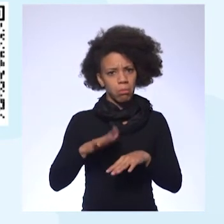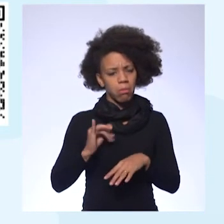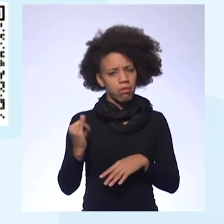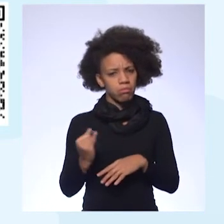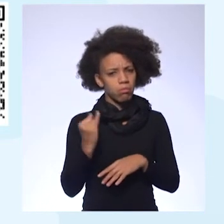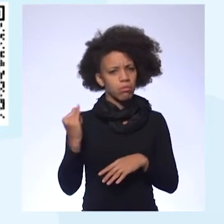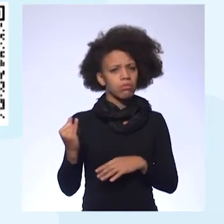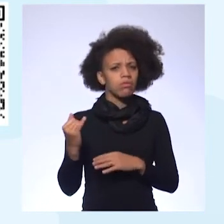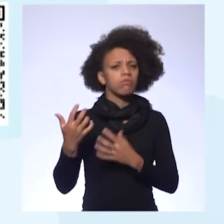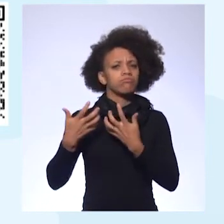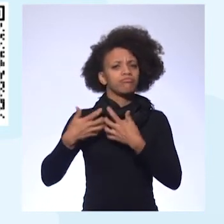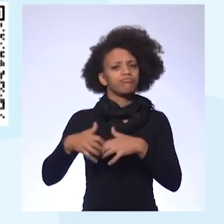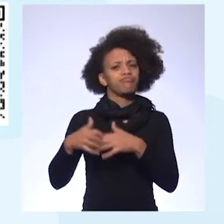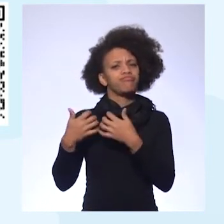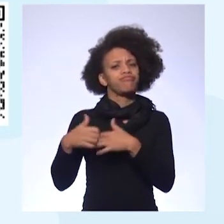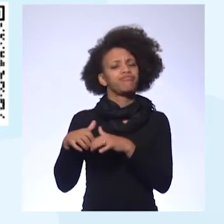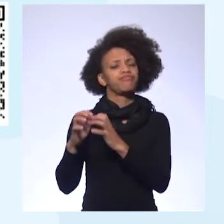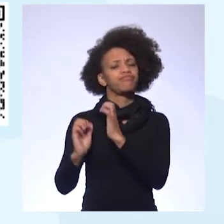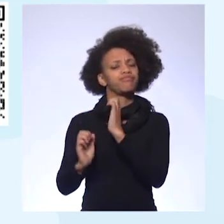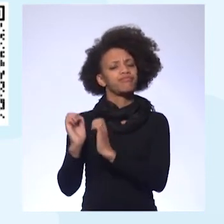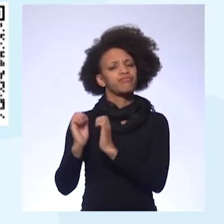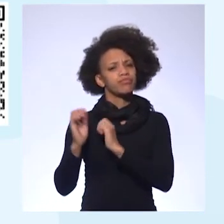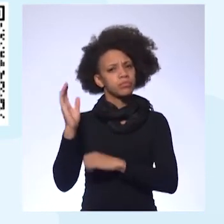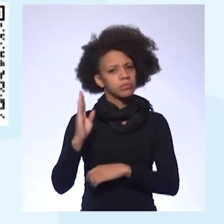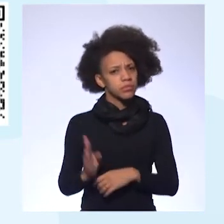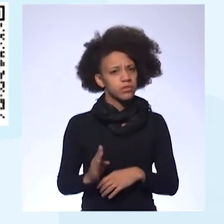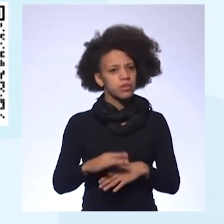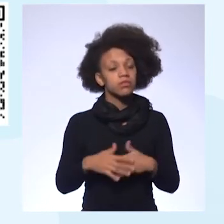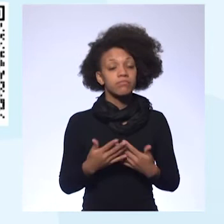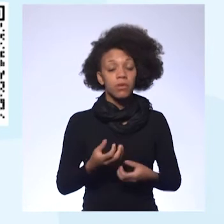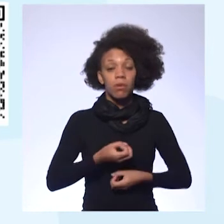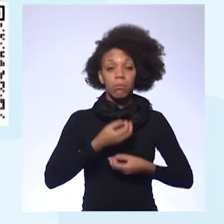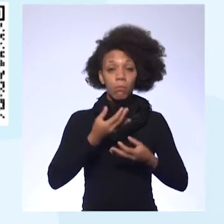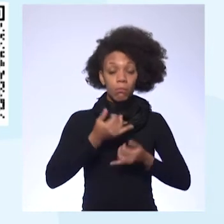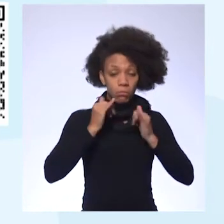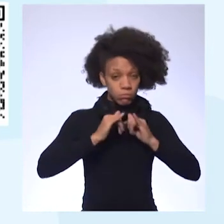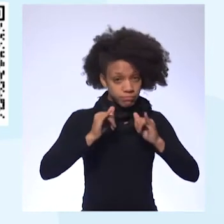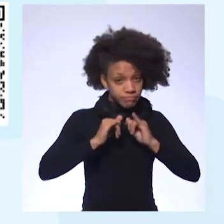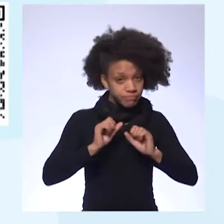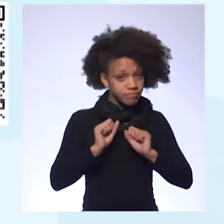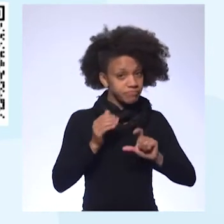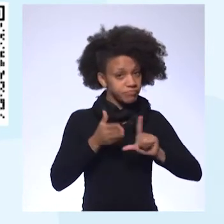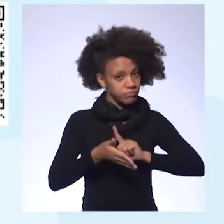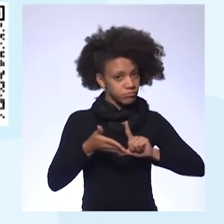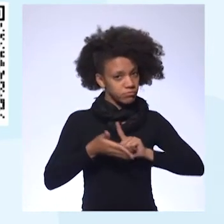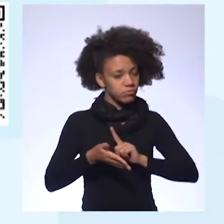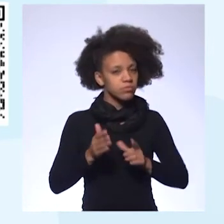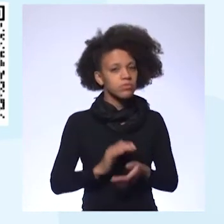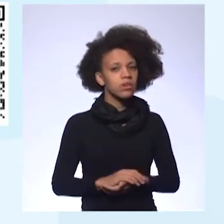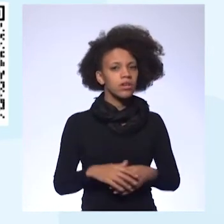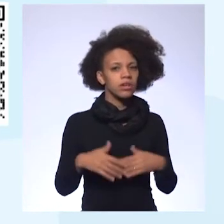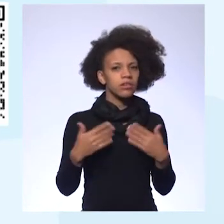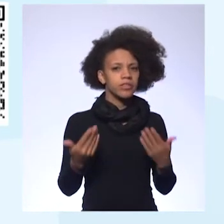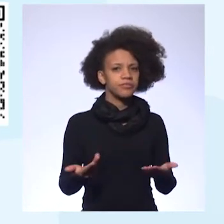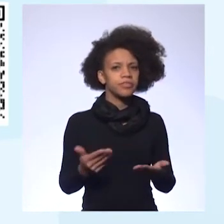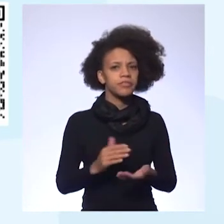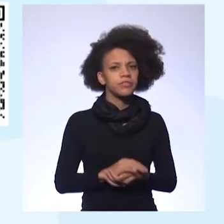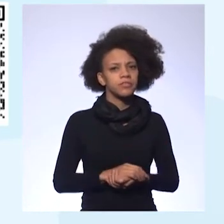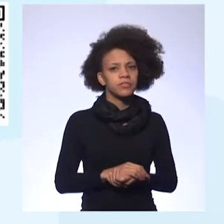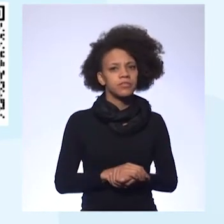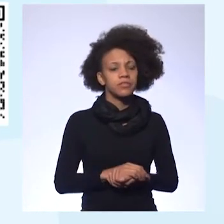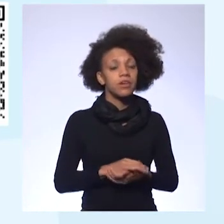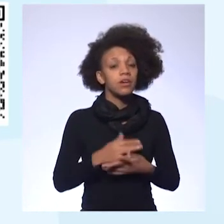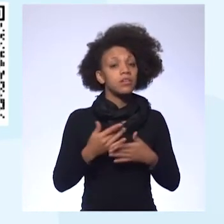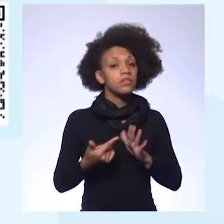da indústria brasileira. Então, é uma reportagem que vocês podem acessar ou por esse endereço ou por QR Code,